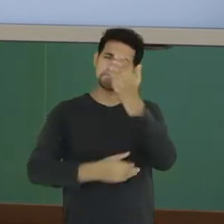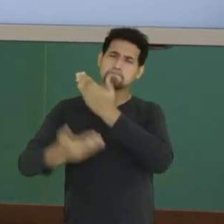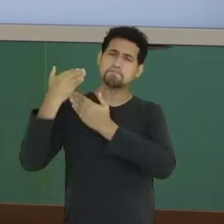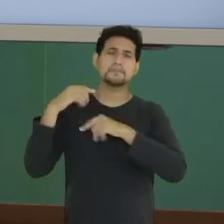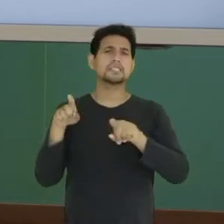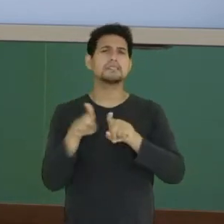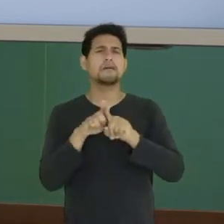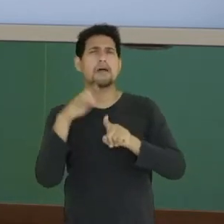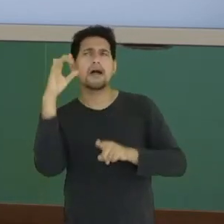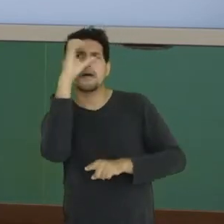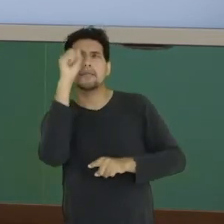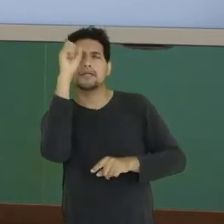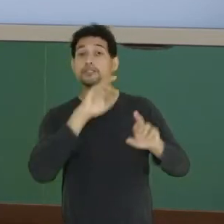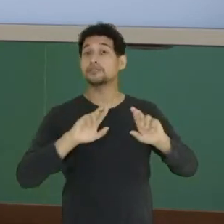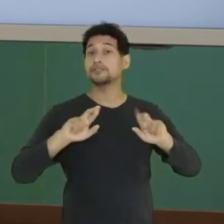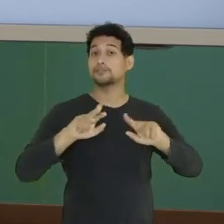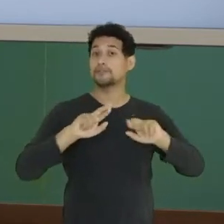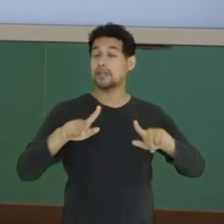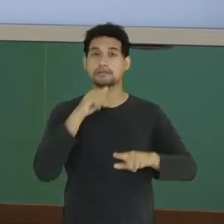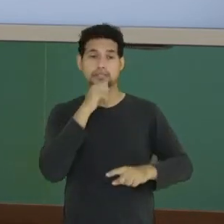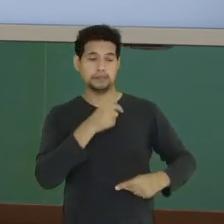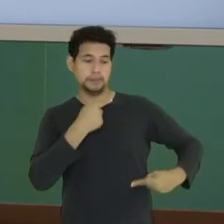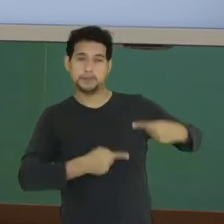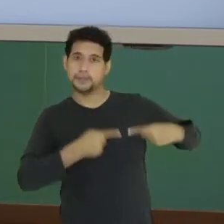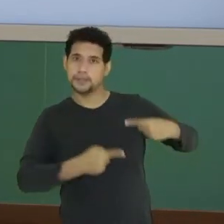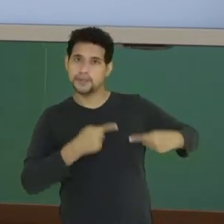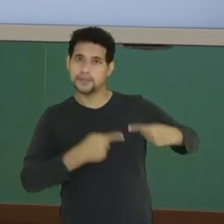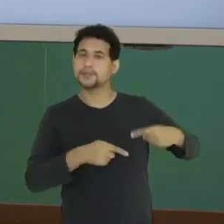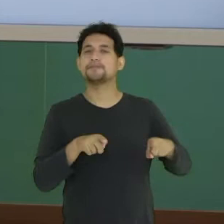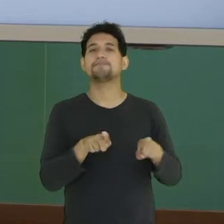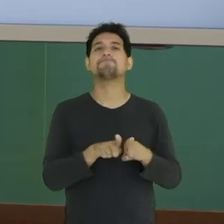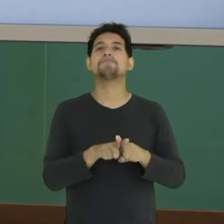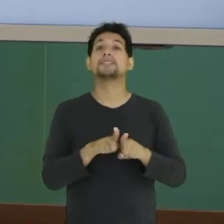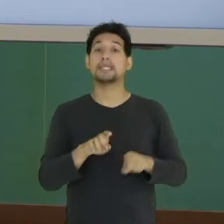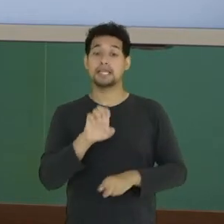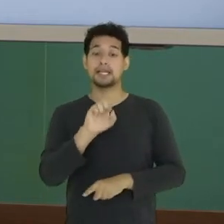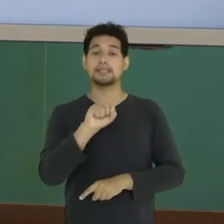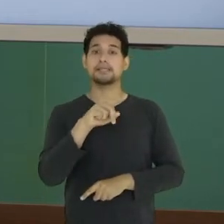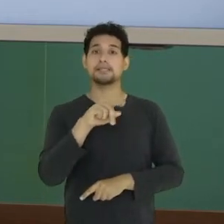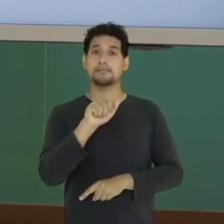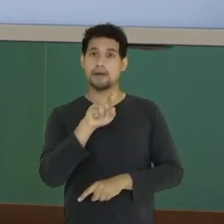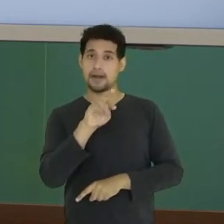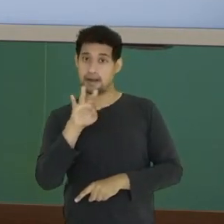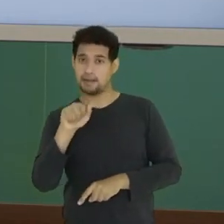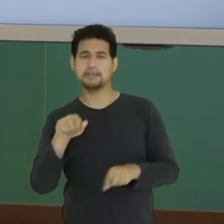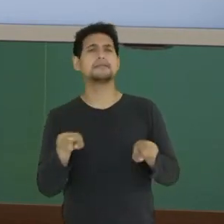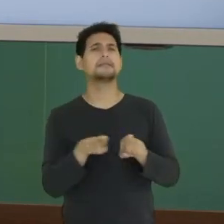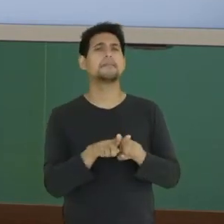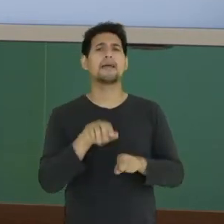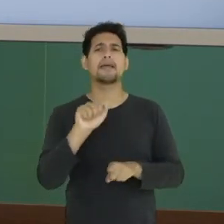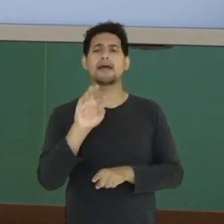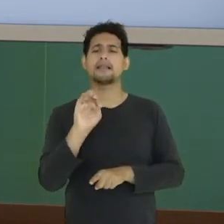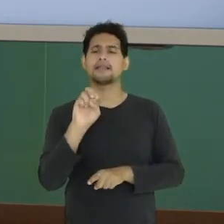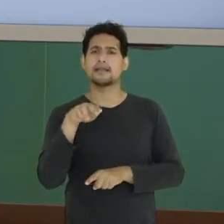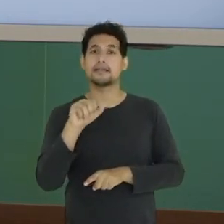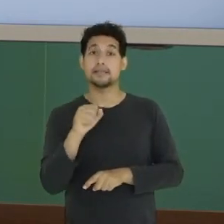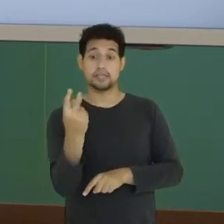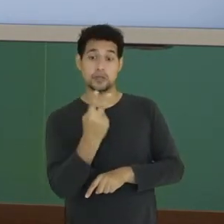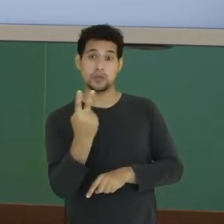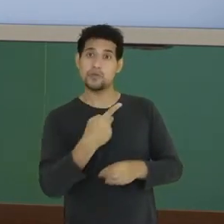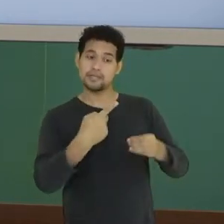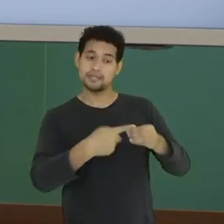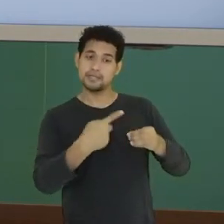as diferenças entre os regimes políticos de Esparta e de Atenas, duas